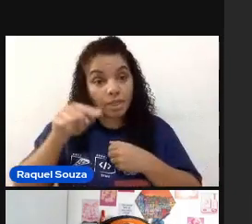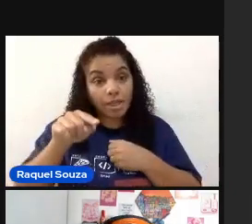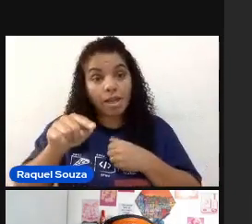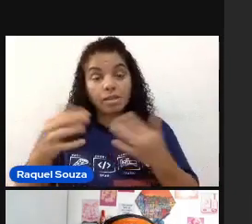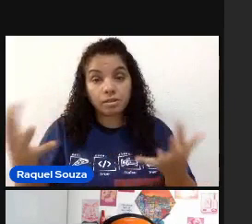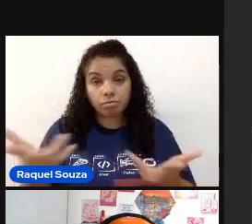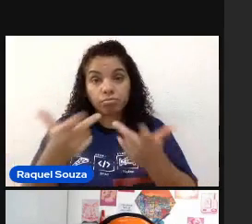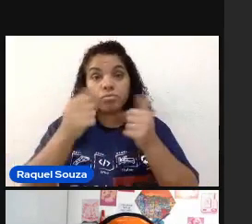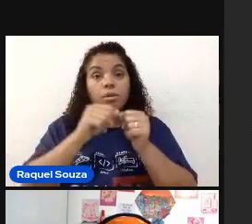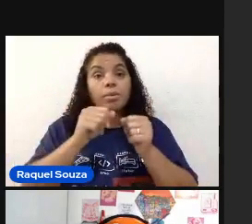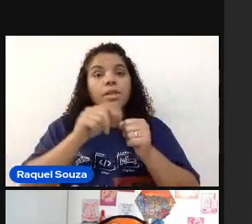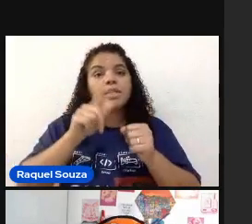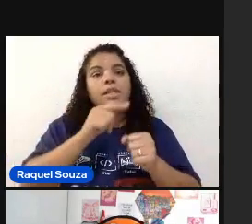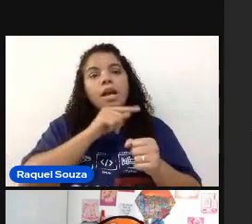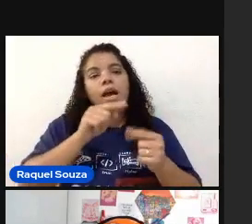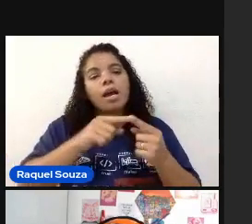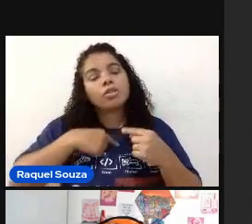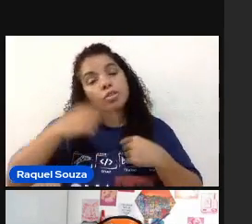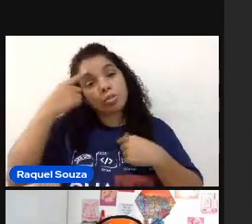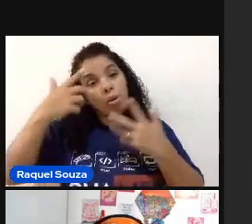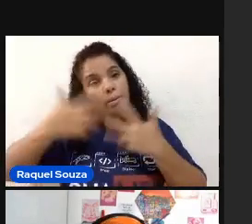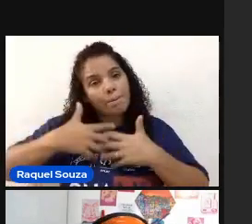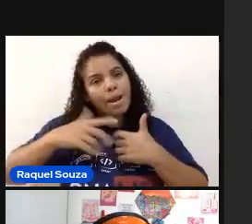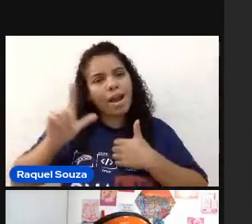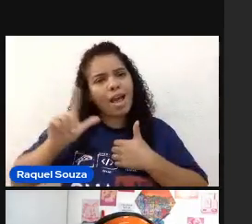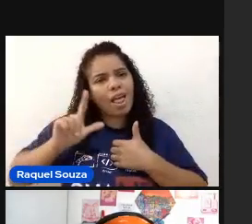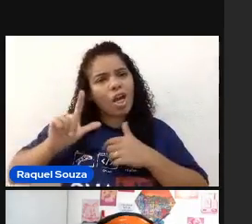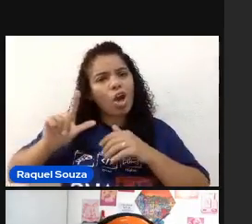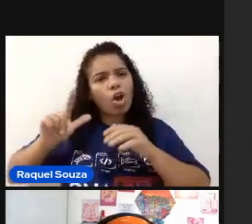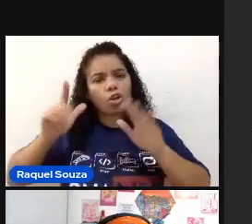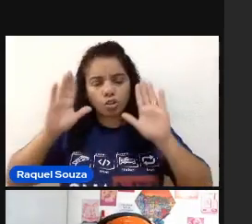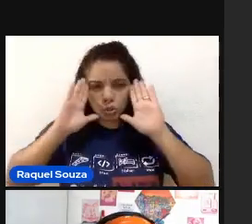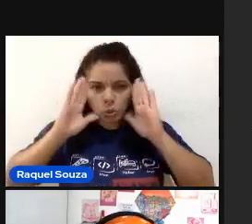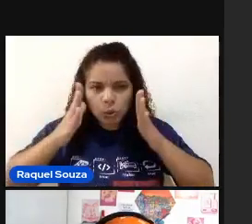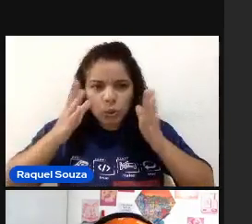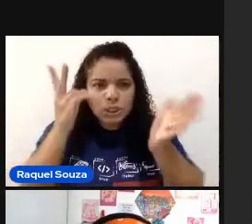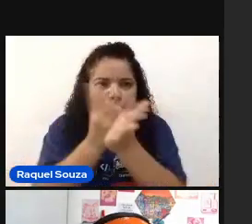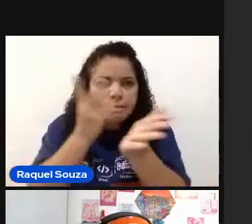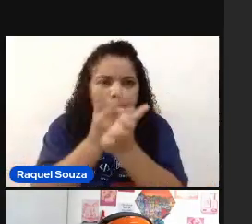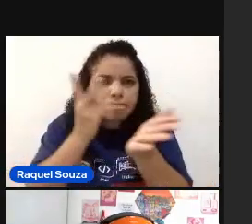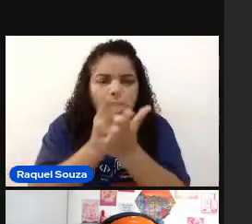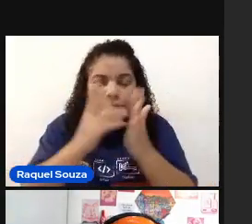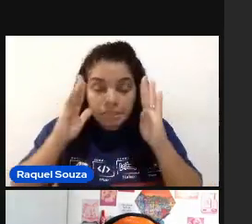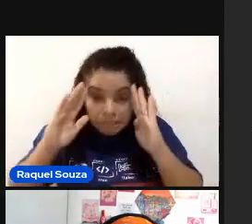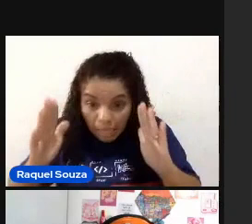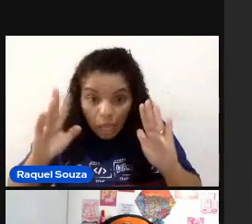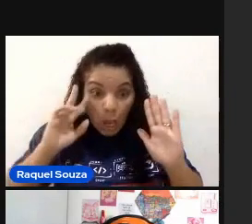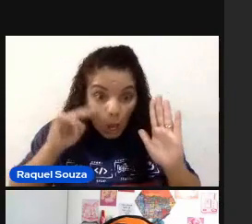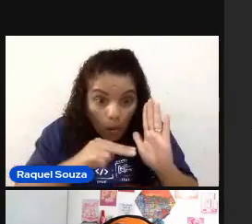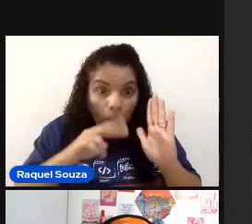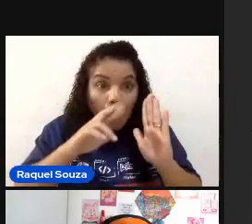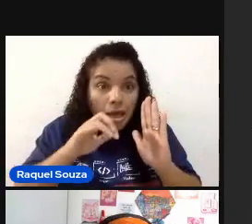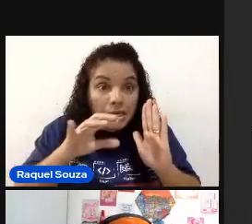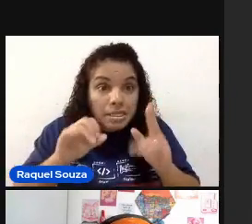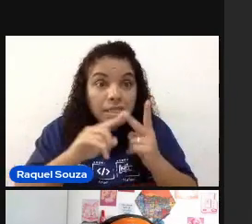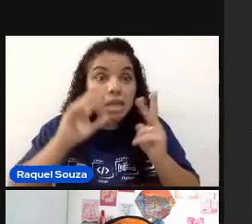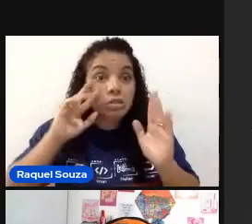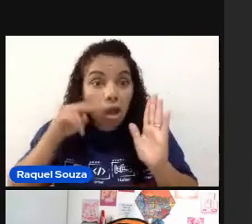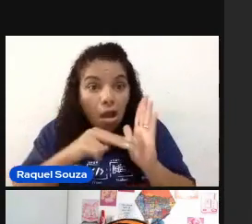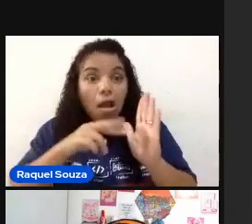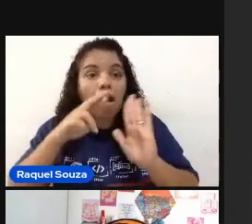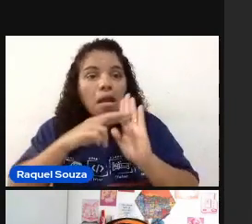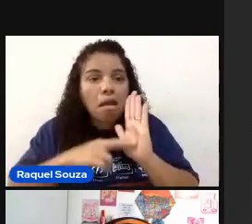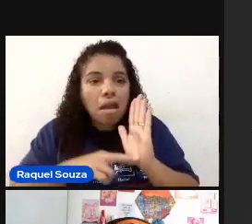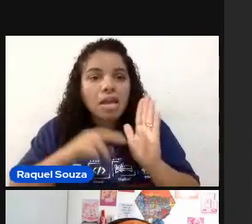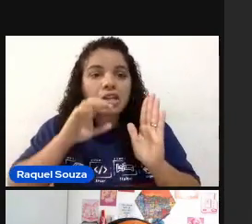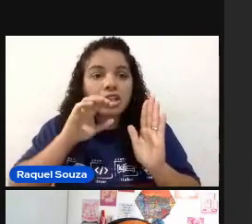de se desvencilhar do pensamento lógico e cartesiano que a gente tem, de se atentar ao requisito, se atentar ali à regra